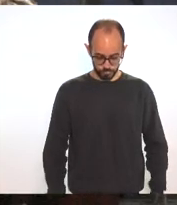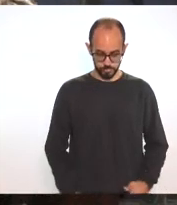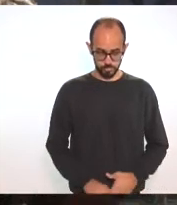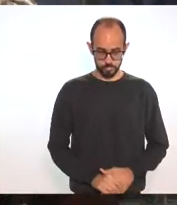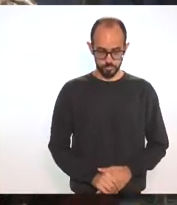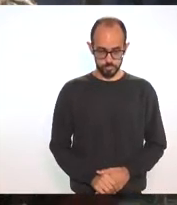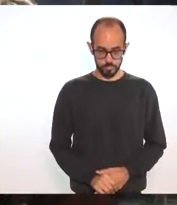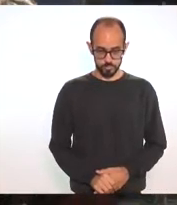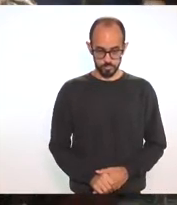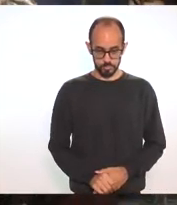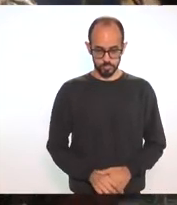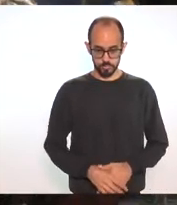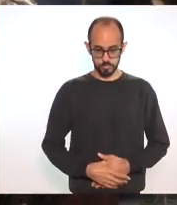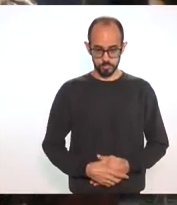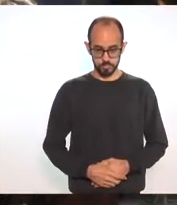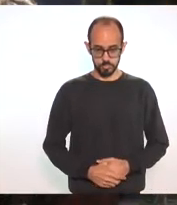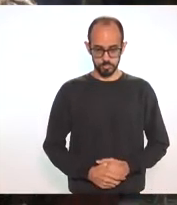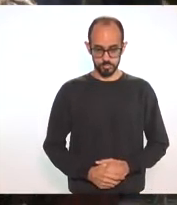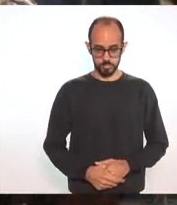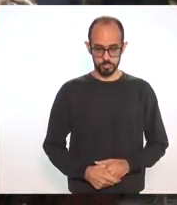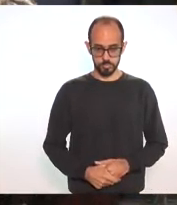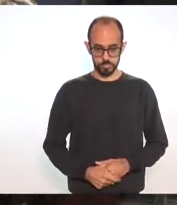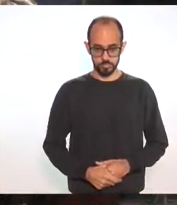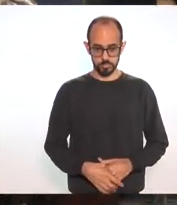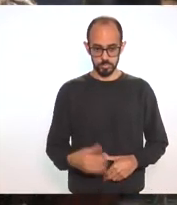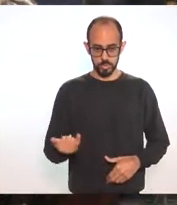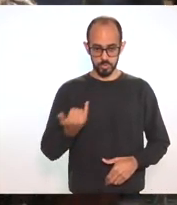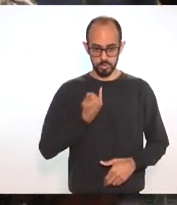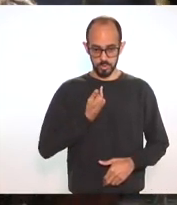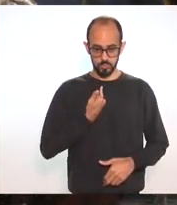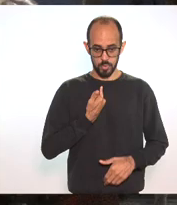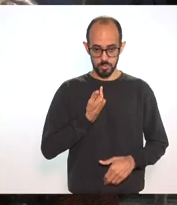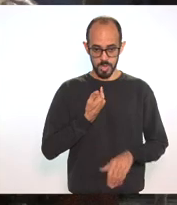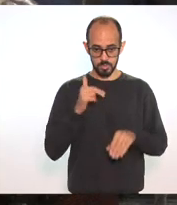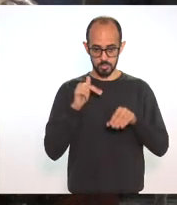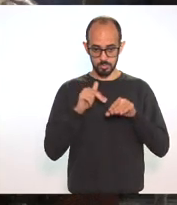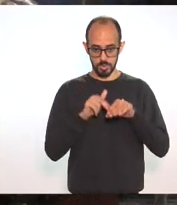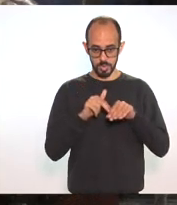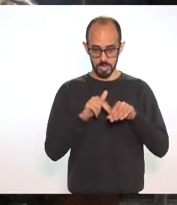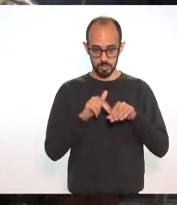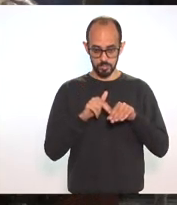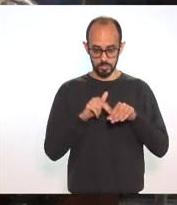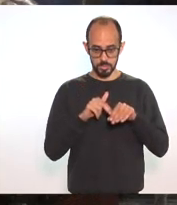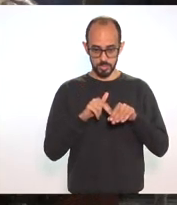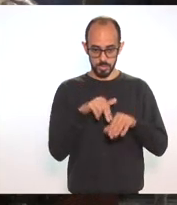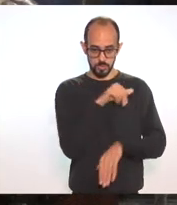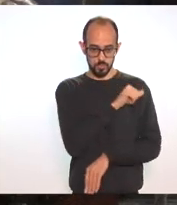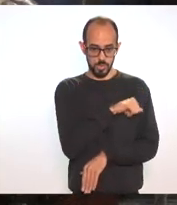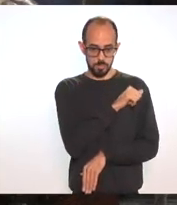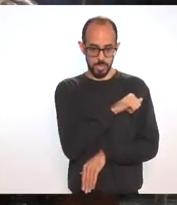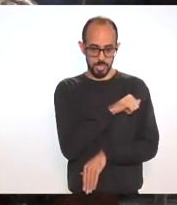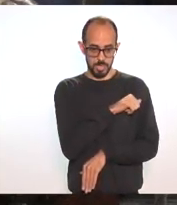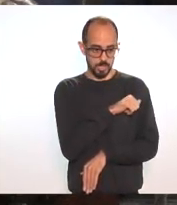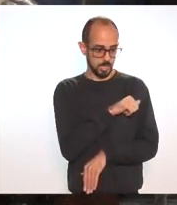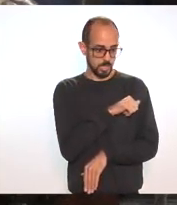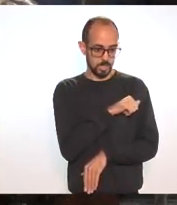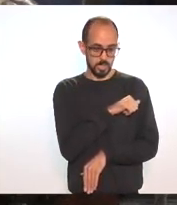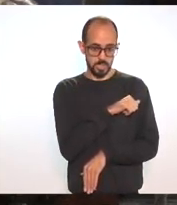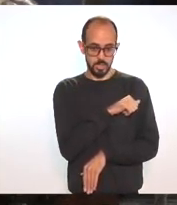Estou sendo informado aqui no pendrive, deputada enfermeira Rejane, que Vossa Excelência não